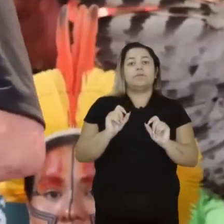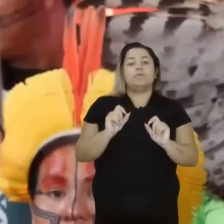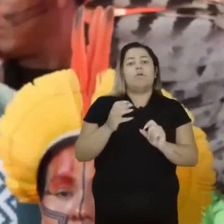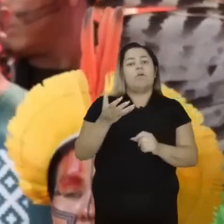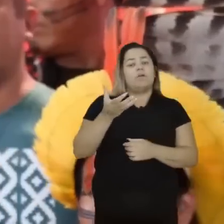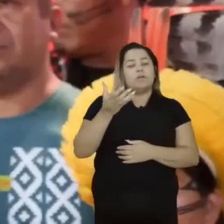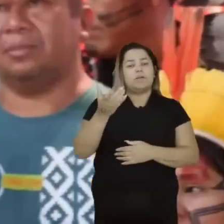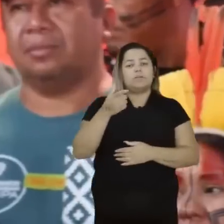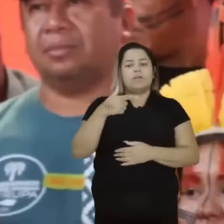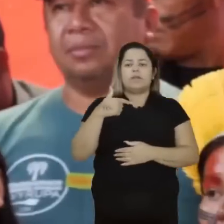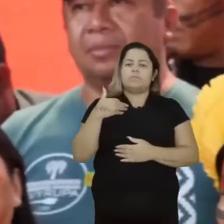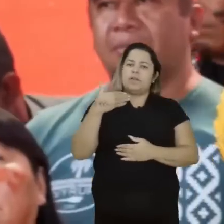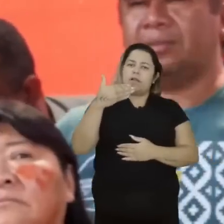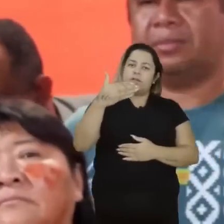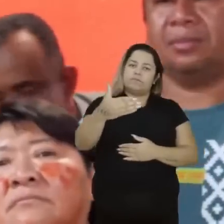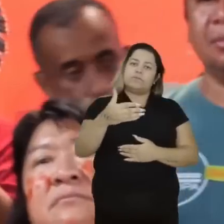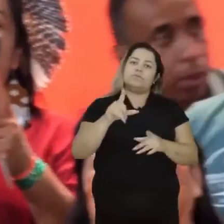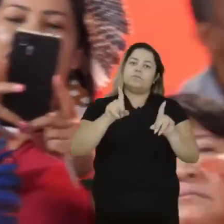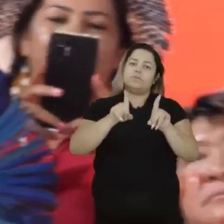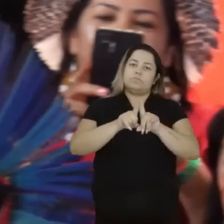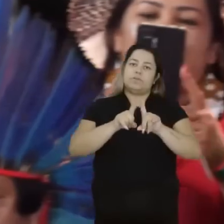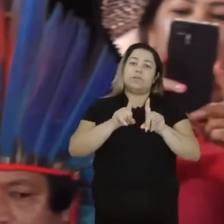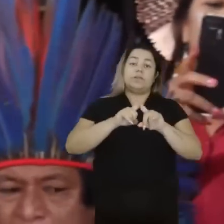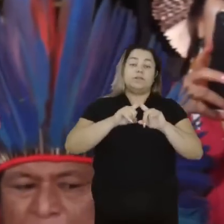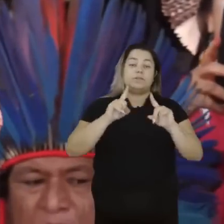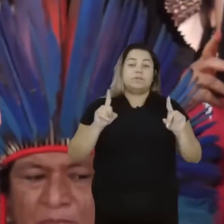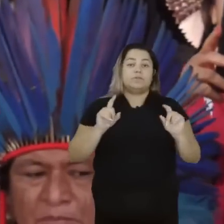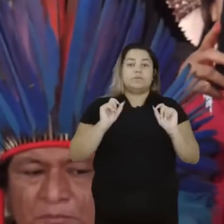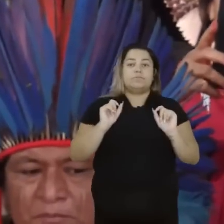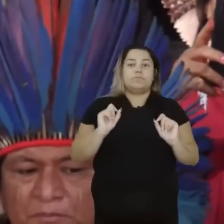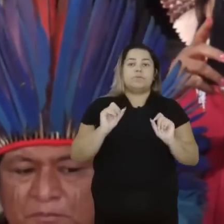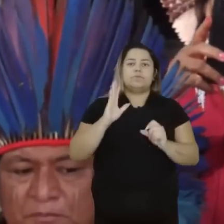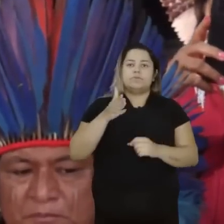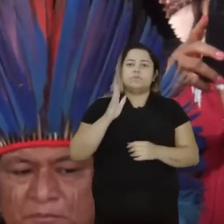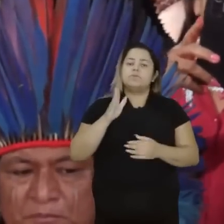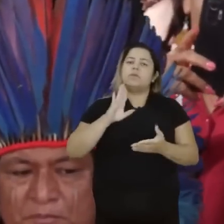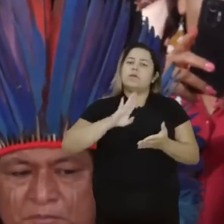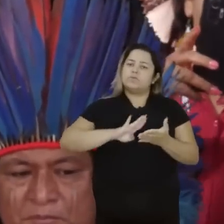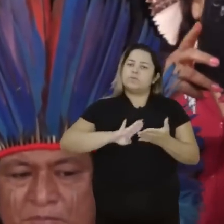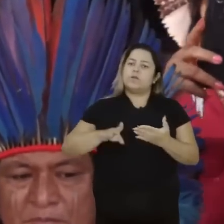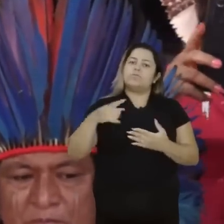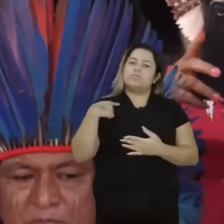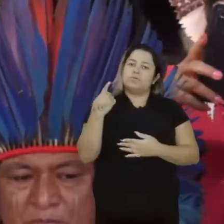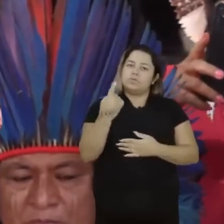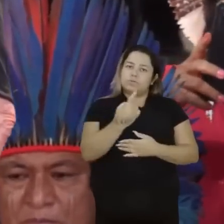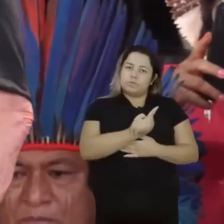quer daqui para frente, mas aquilo que já tiraram de nós.